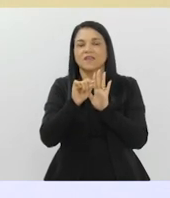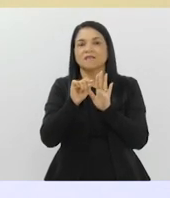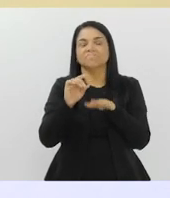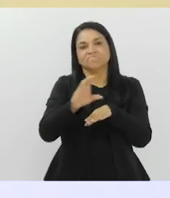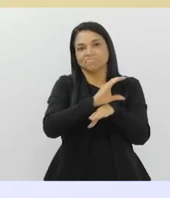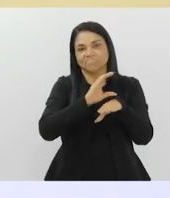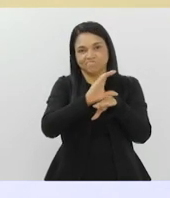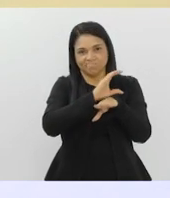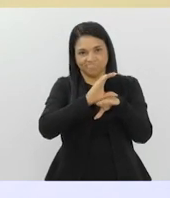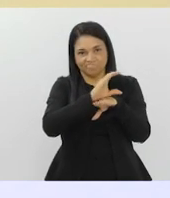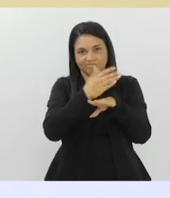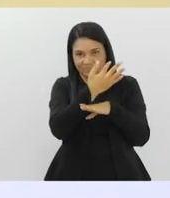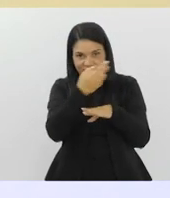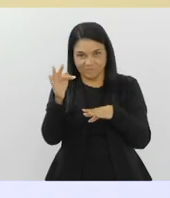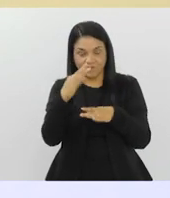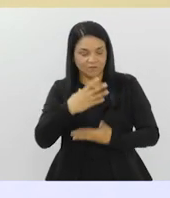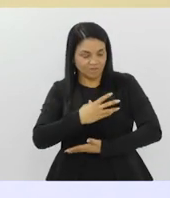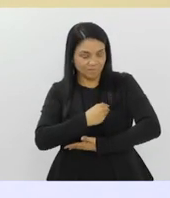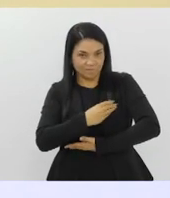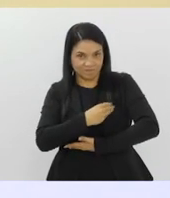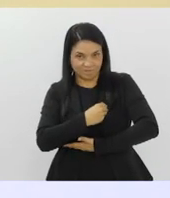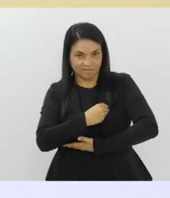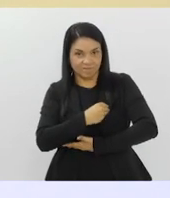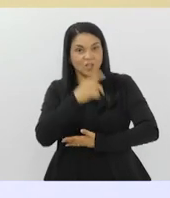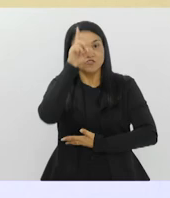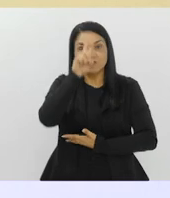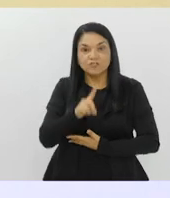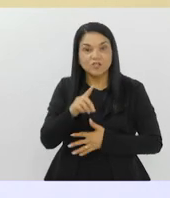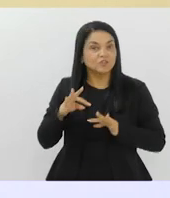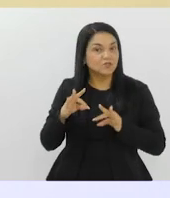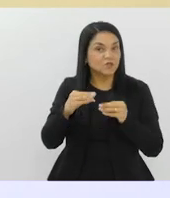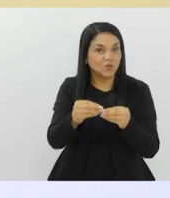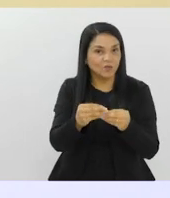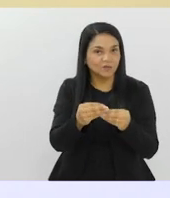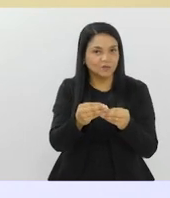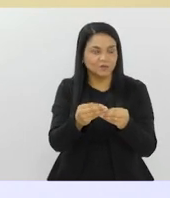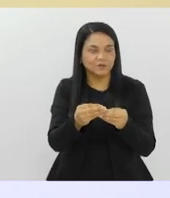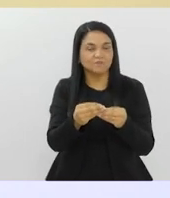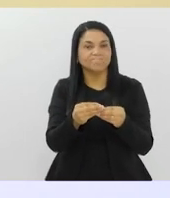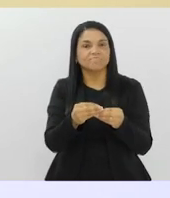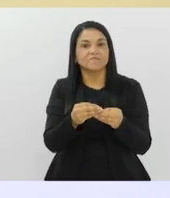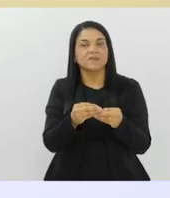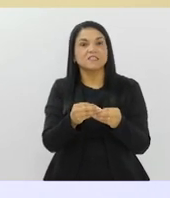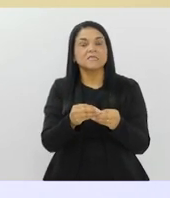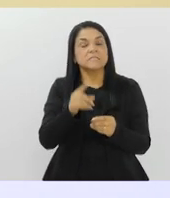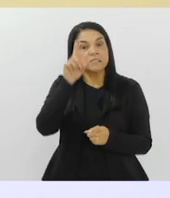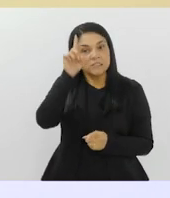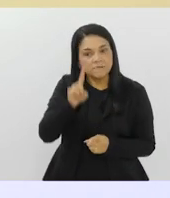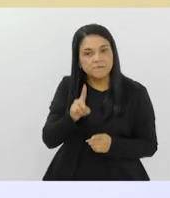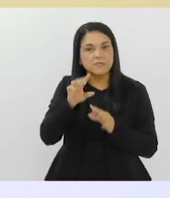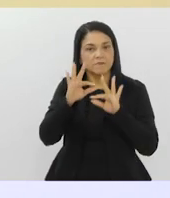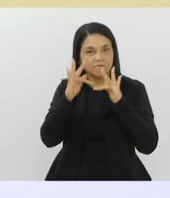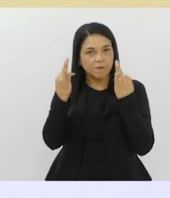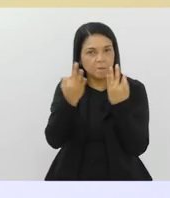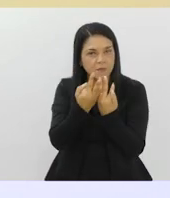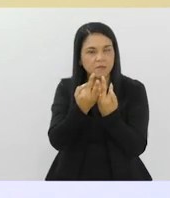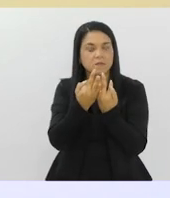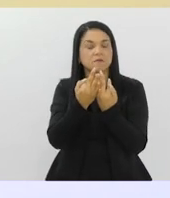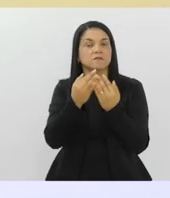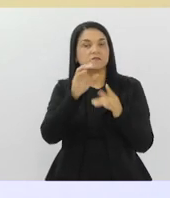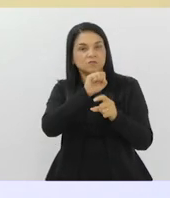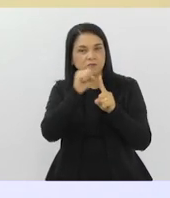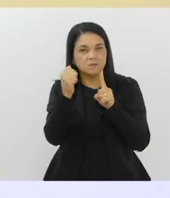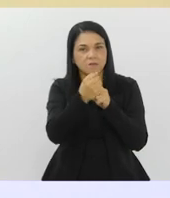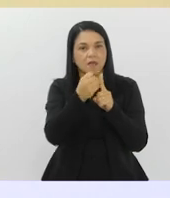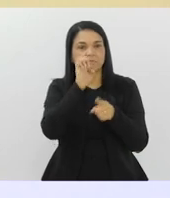traz que o aleitamento materno é um direito de todos e dever da família, da sociedade e